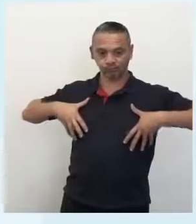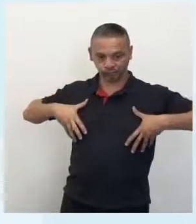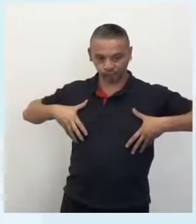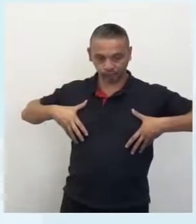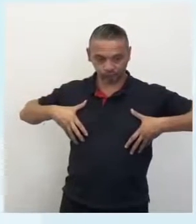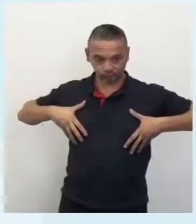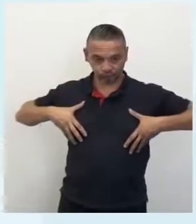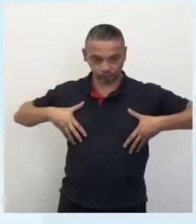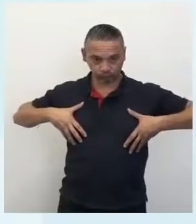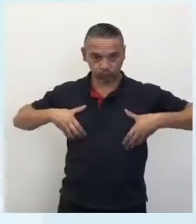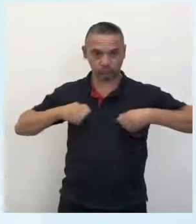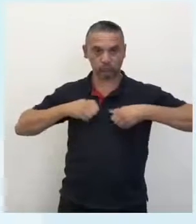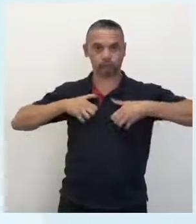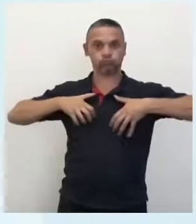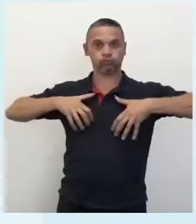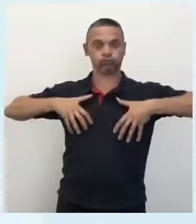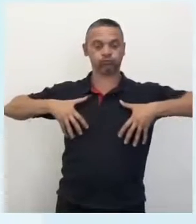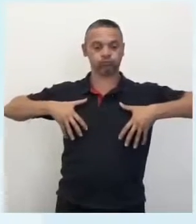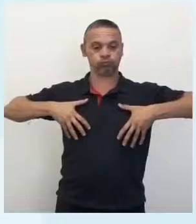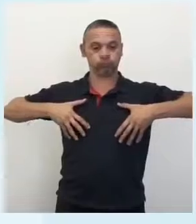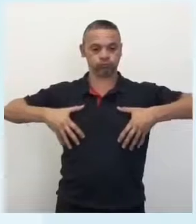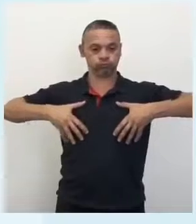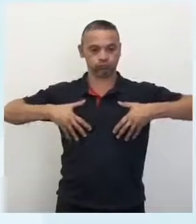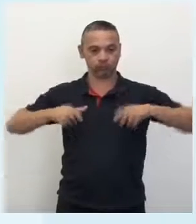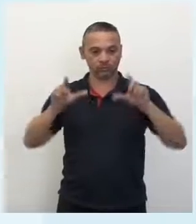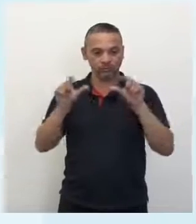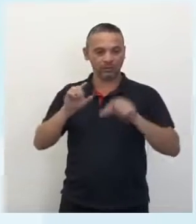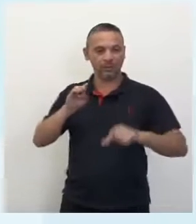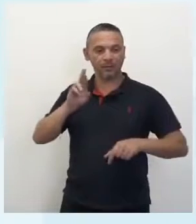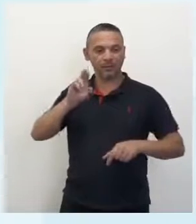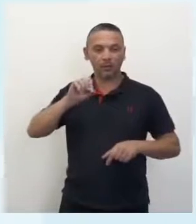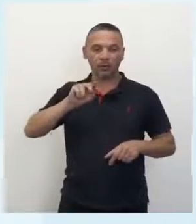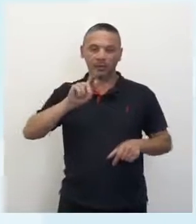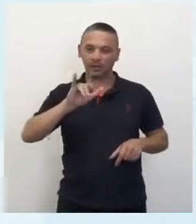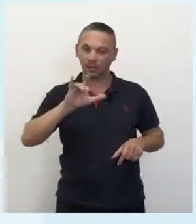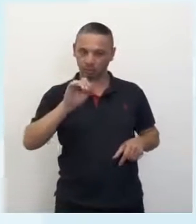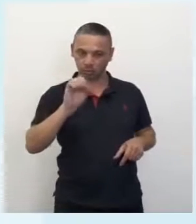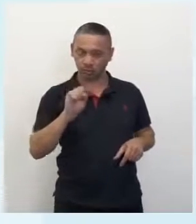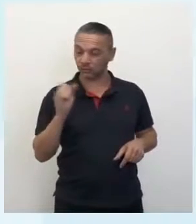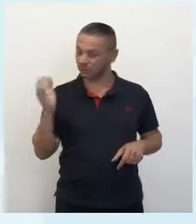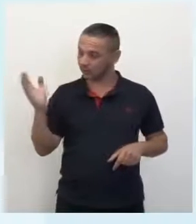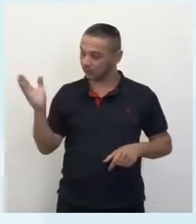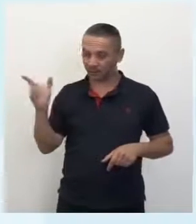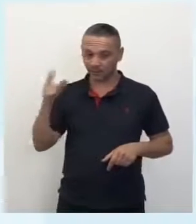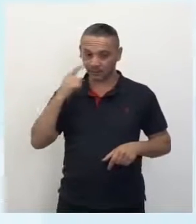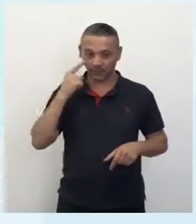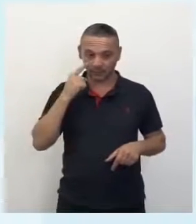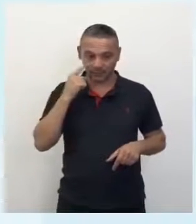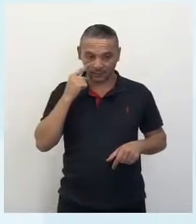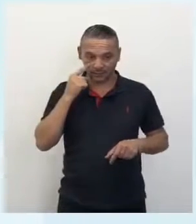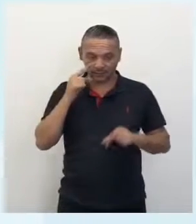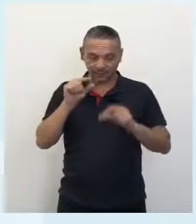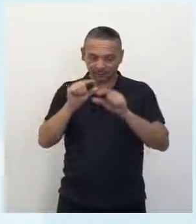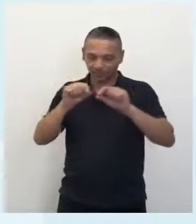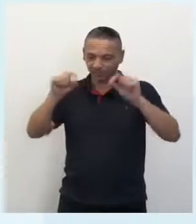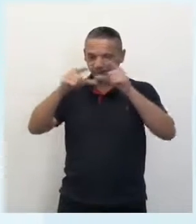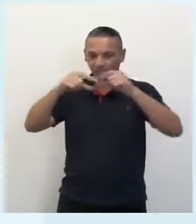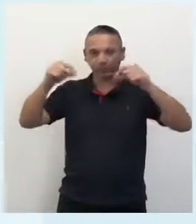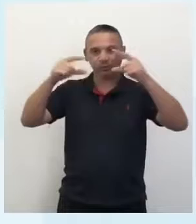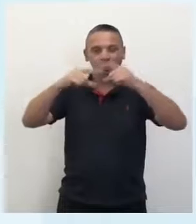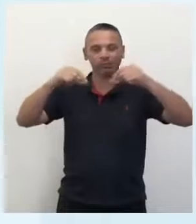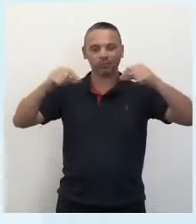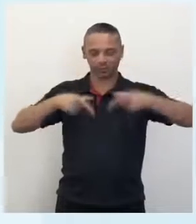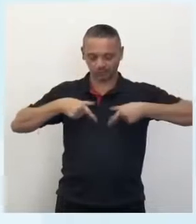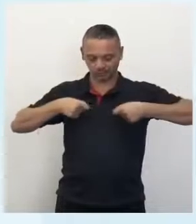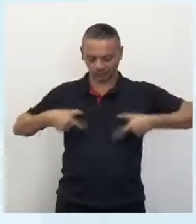os bronquíolos, que são esses caras menores aqui. E aqui vai ter umas bolsinhas assim, que a gente chama de alvéolos